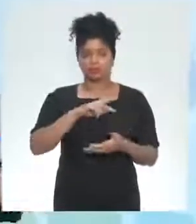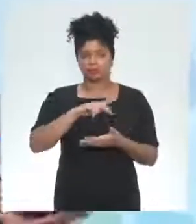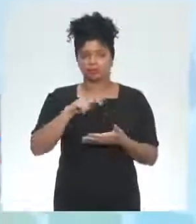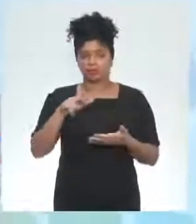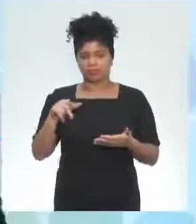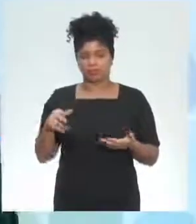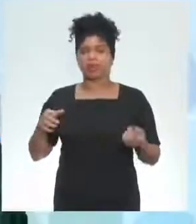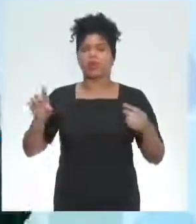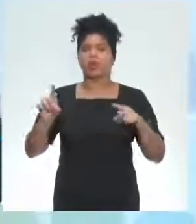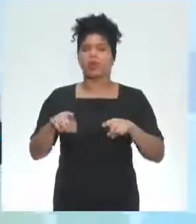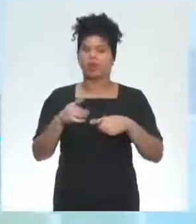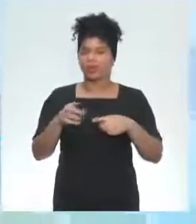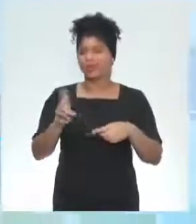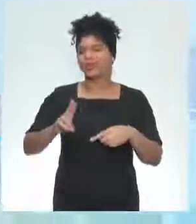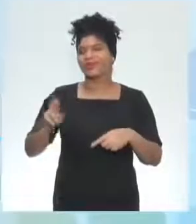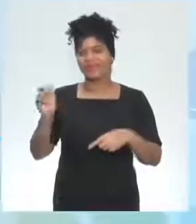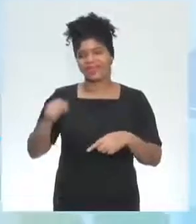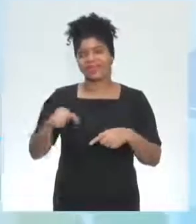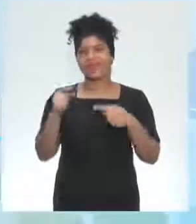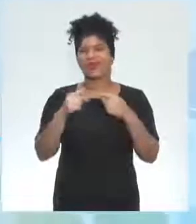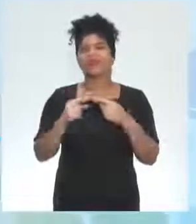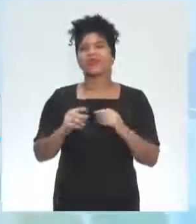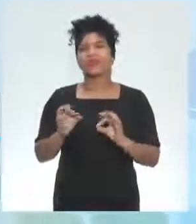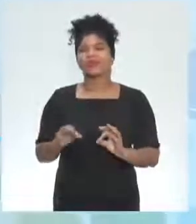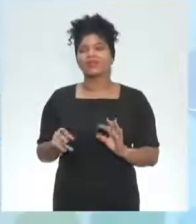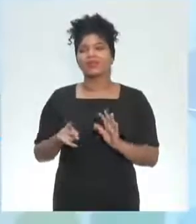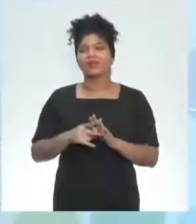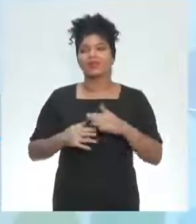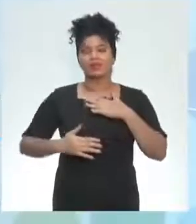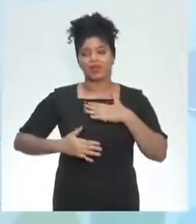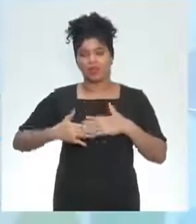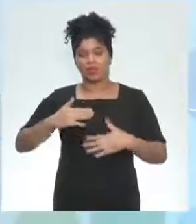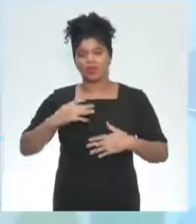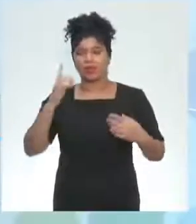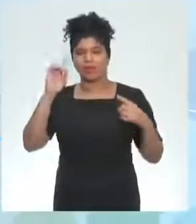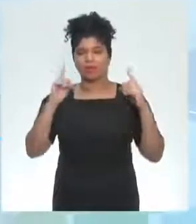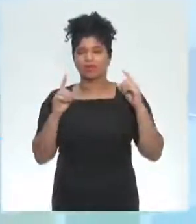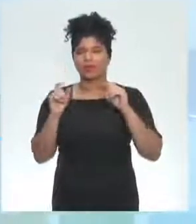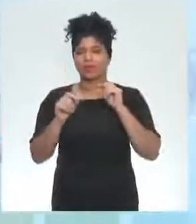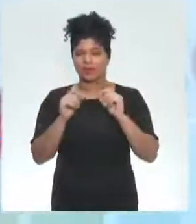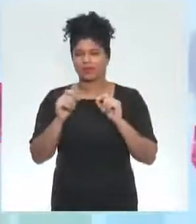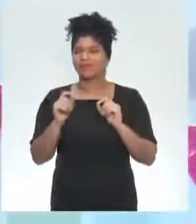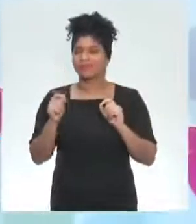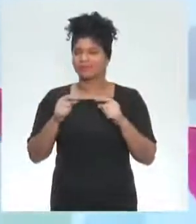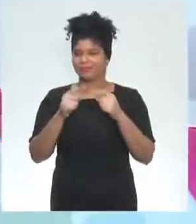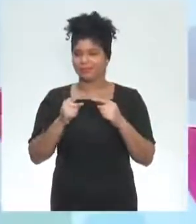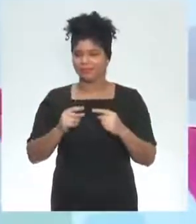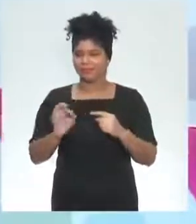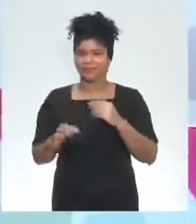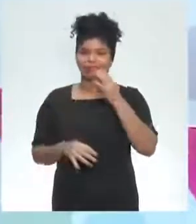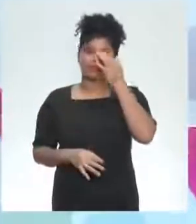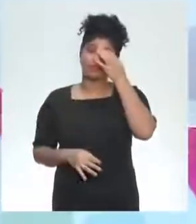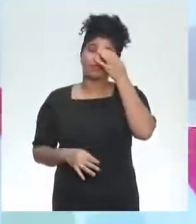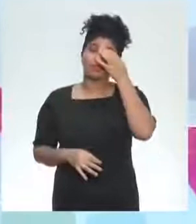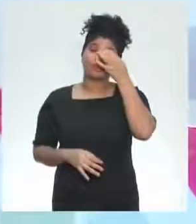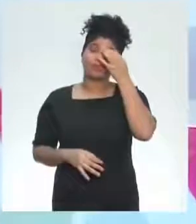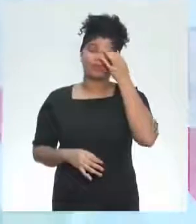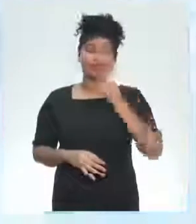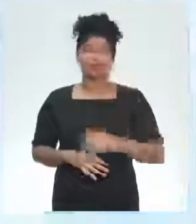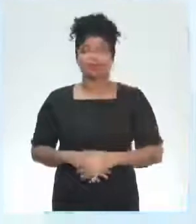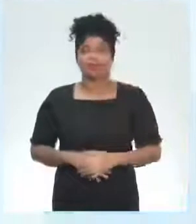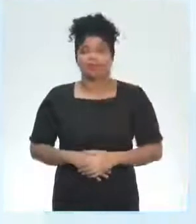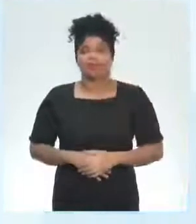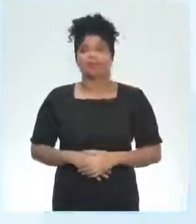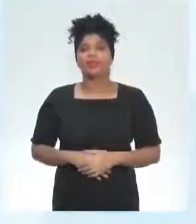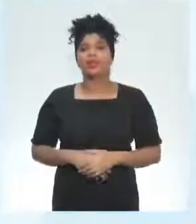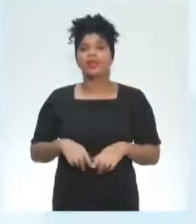de músicas, né, de acordo aí com os movimentos que a gente imaginou, tá certo? Então, gente, né, na fase de produção, a